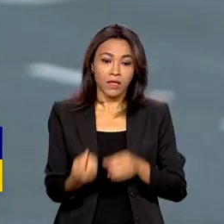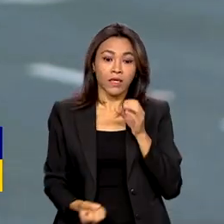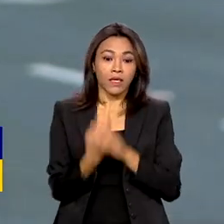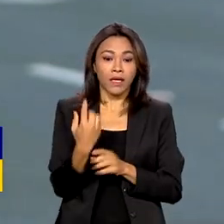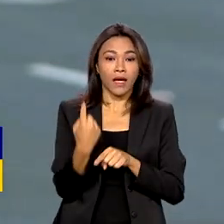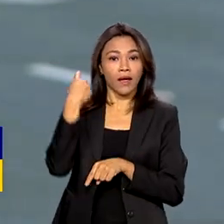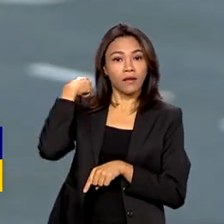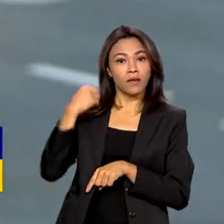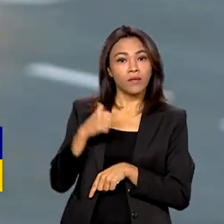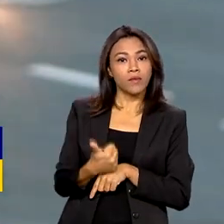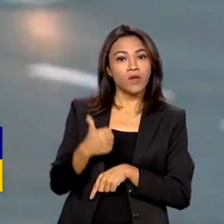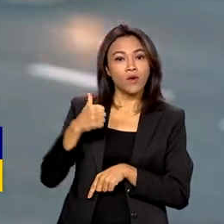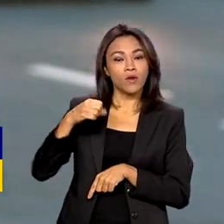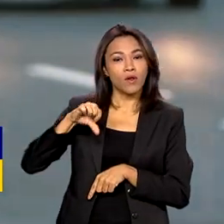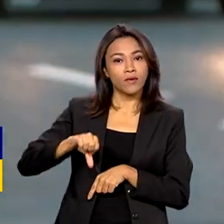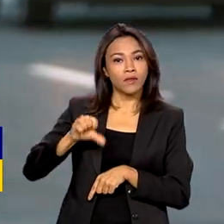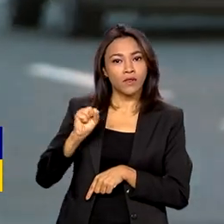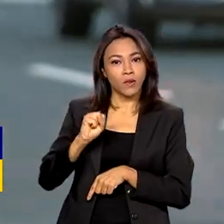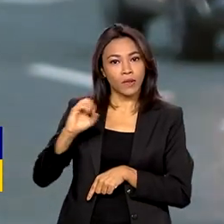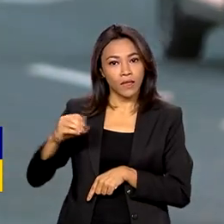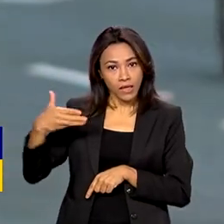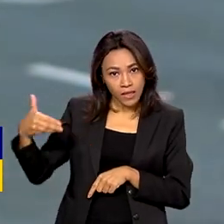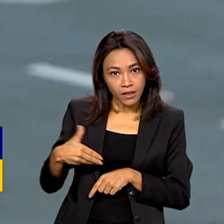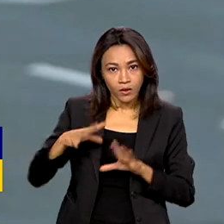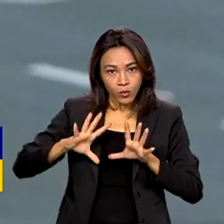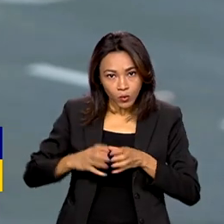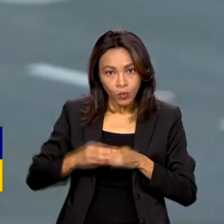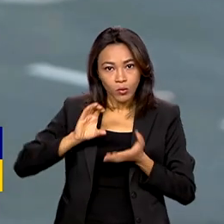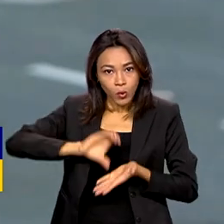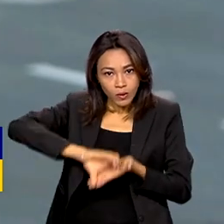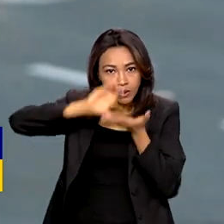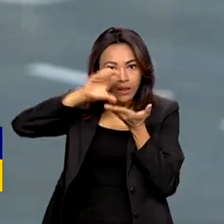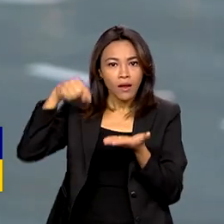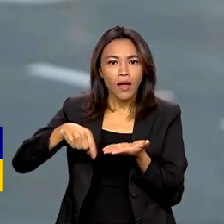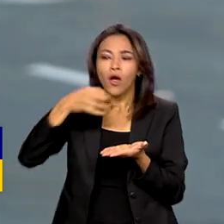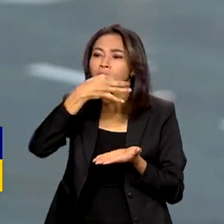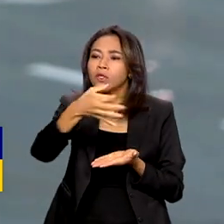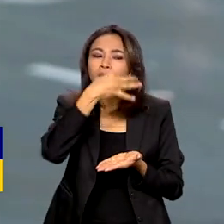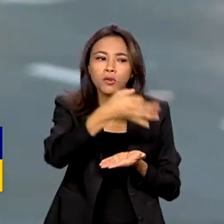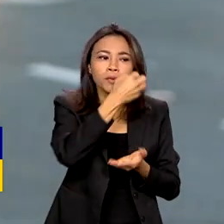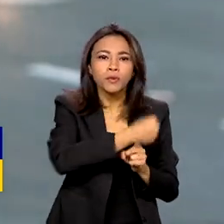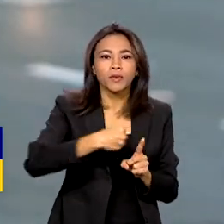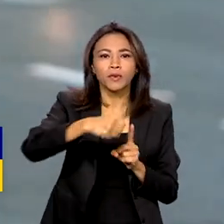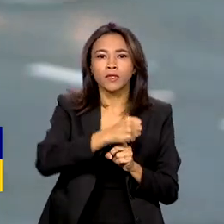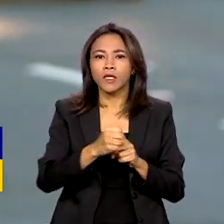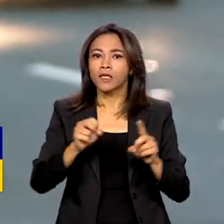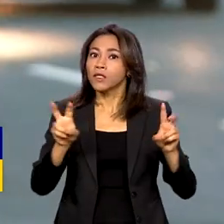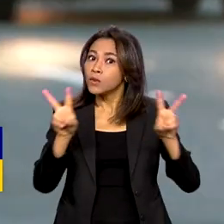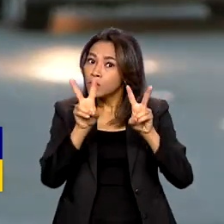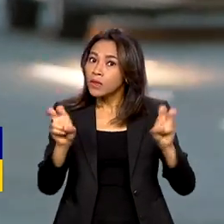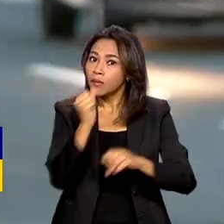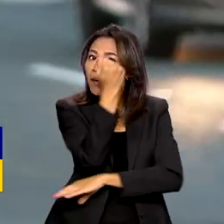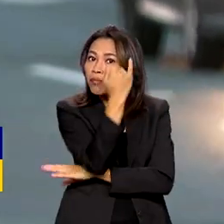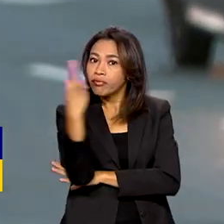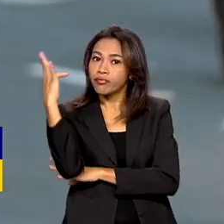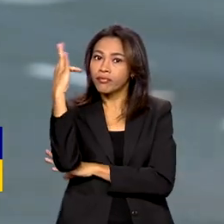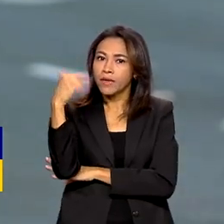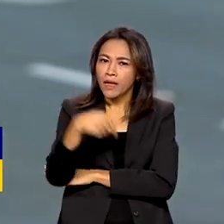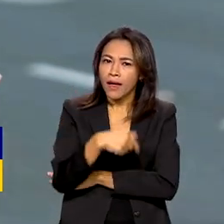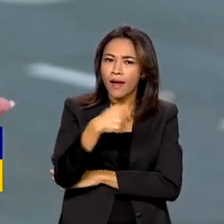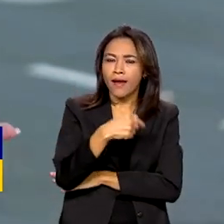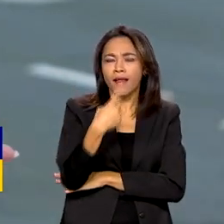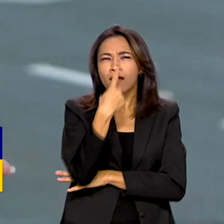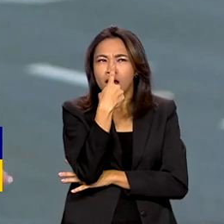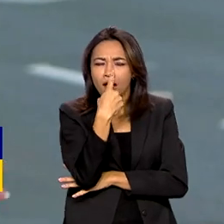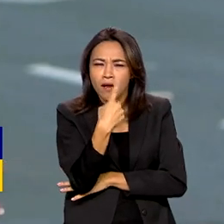o CONAMA é o principal órgão de consulta e participação social na área ambiental. O conselho avalia desde a fumaça